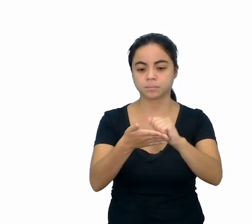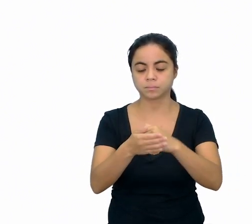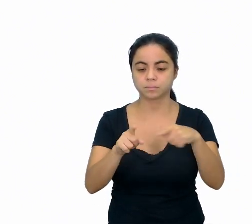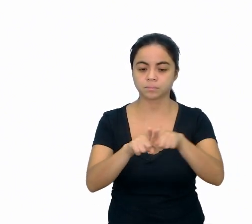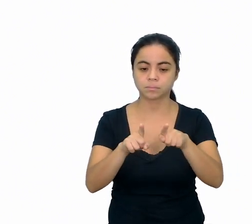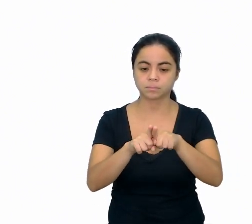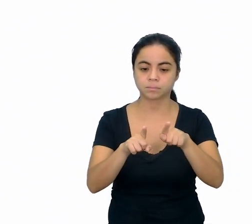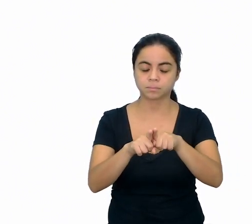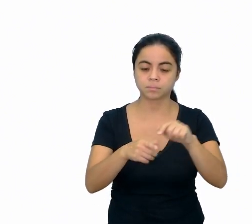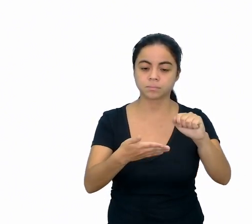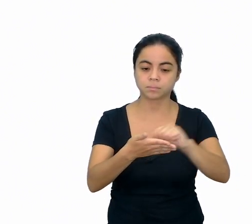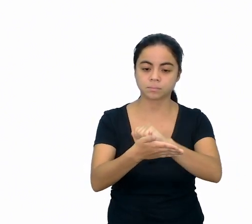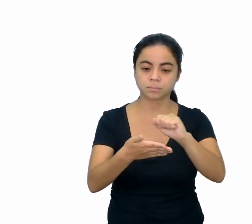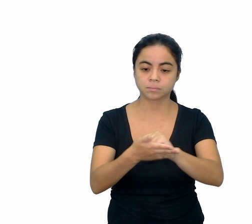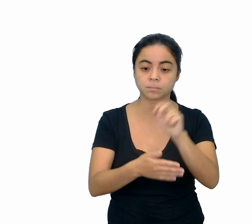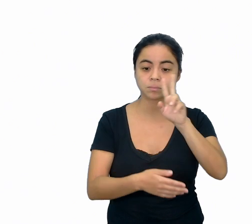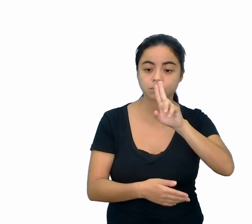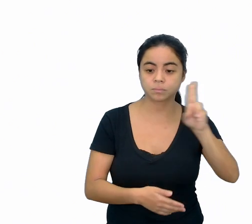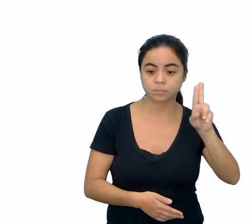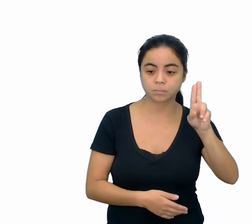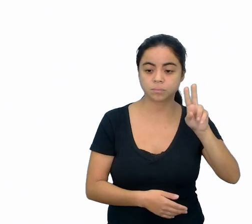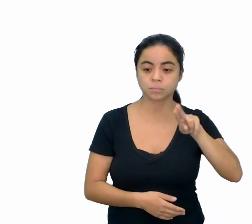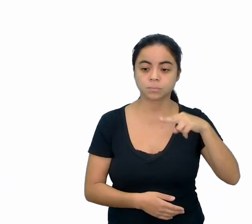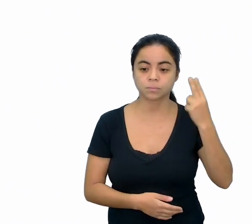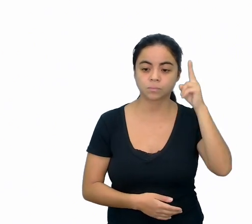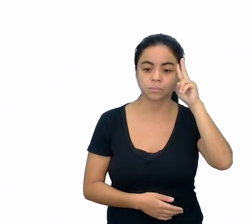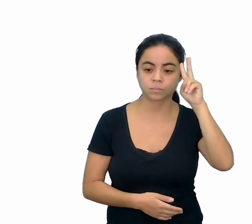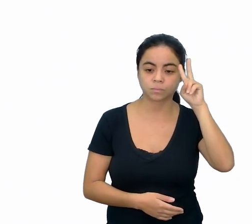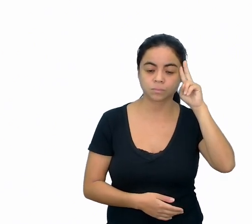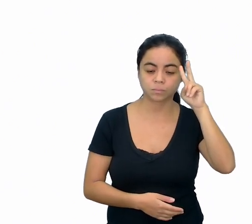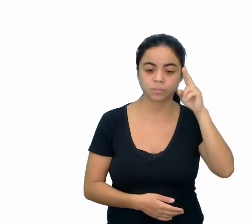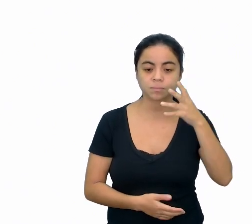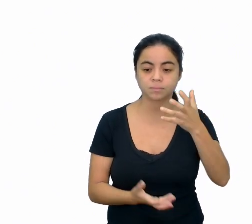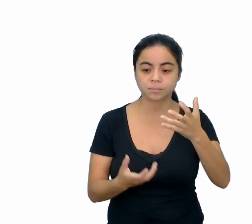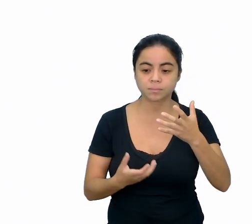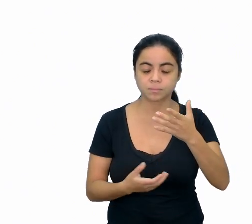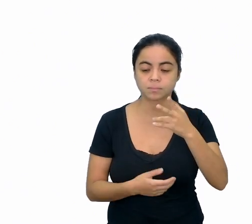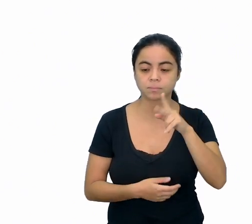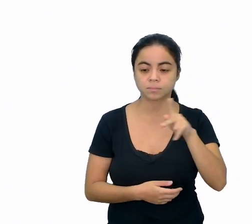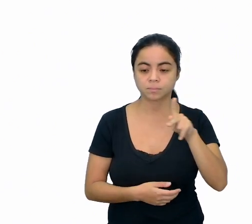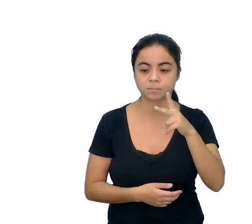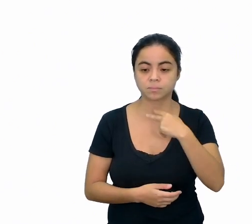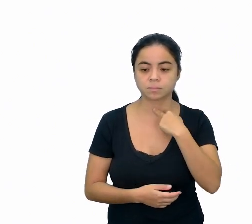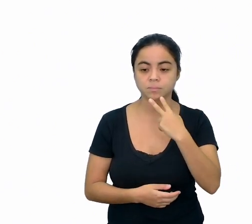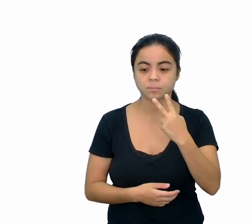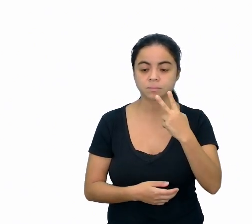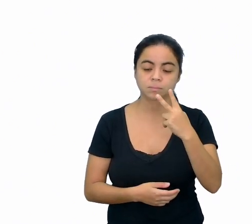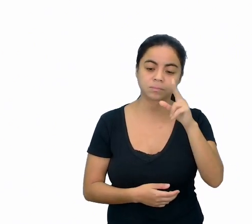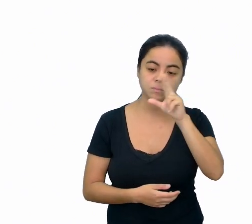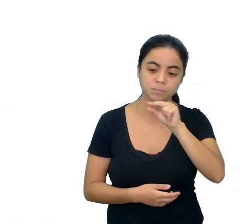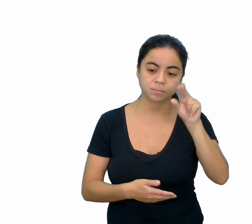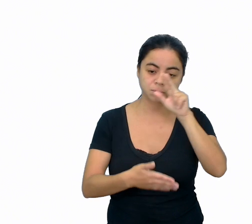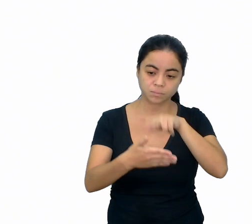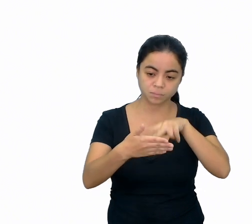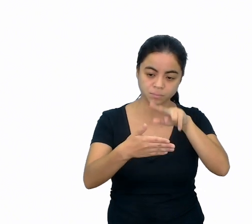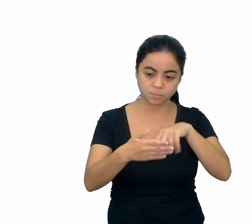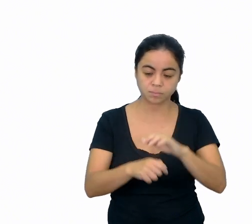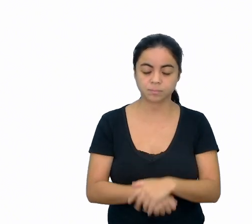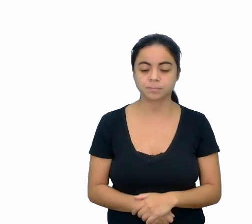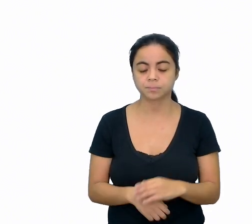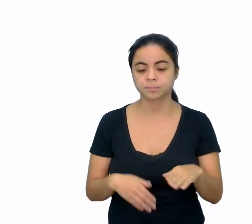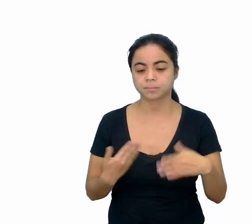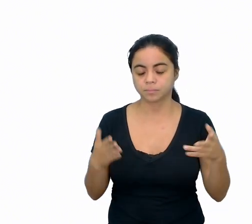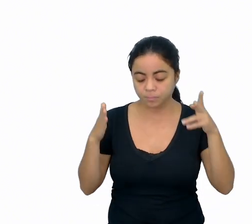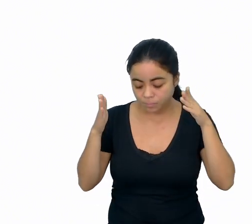escrever o nome do conto ou livro que gostariam que o professor lesse. Além do foco dessa atividade ser o